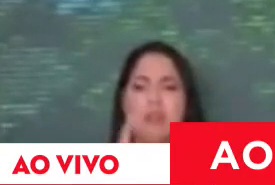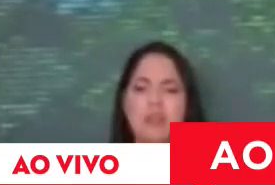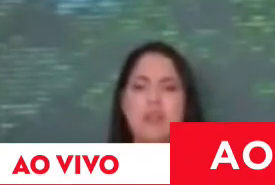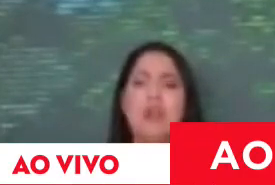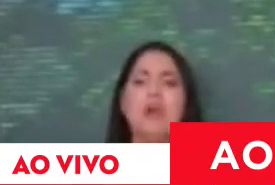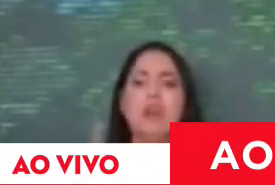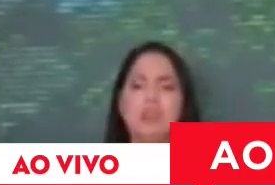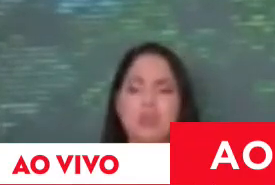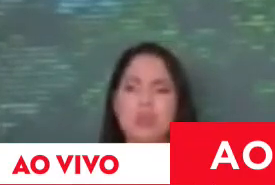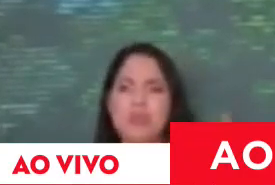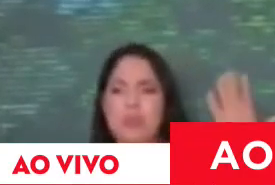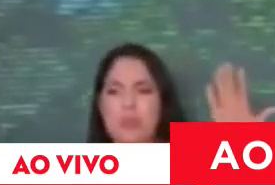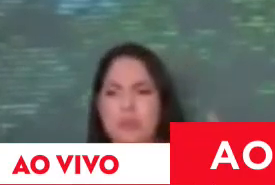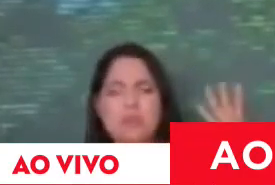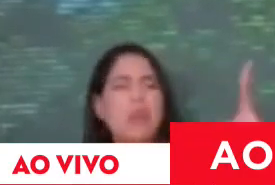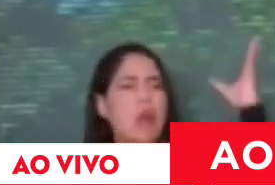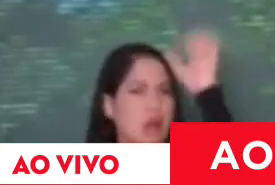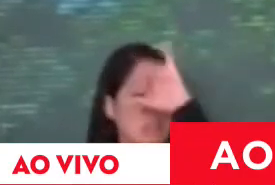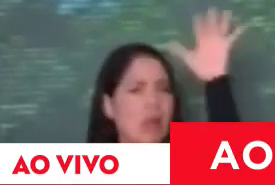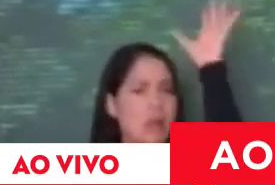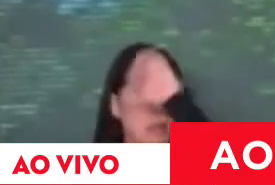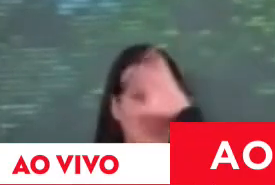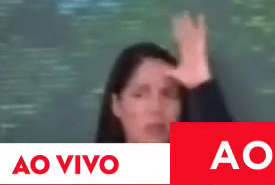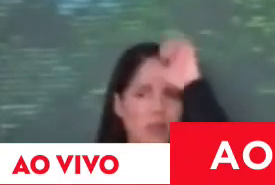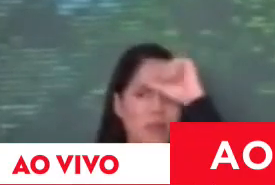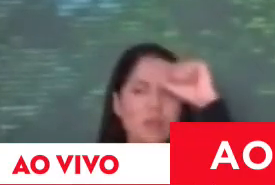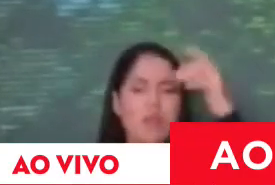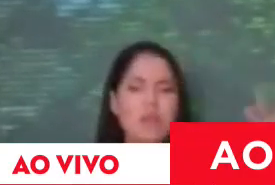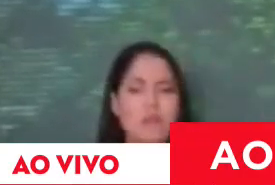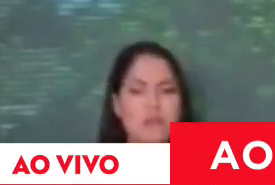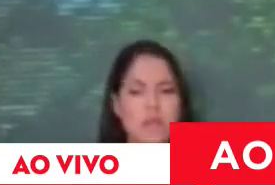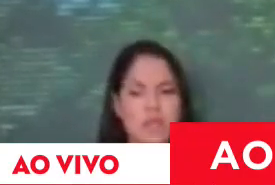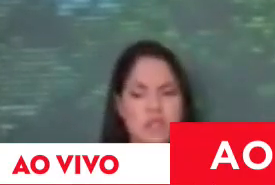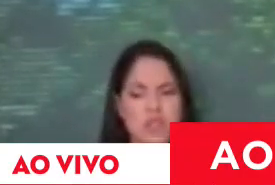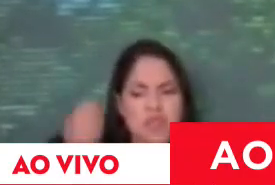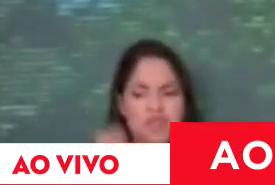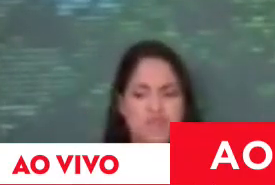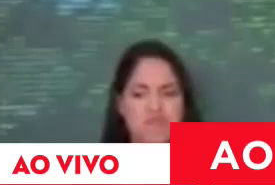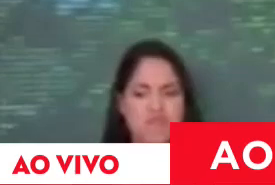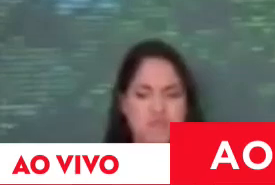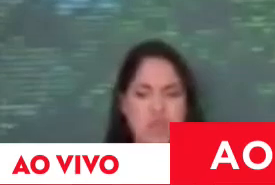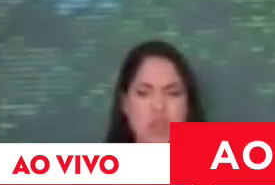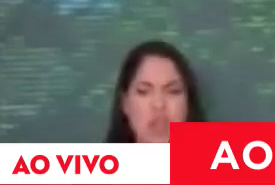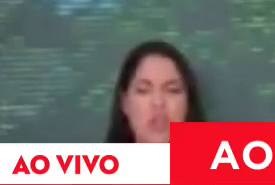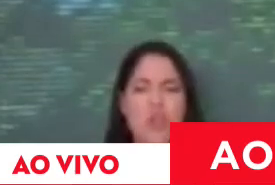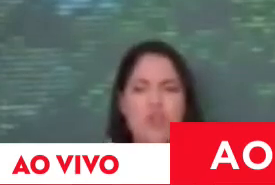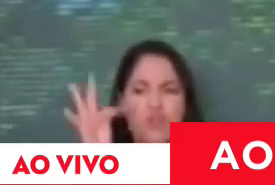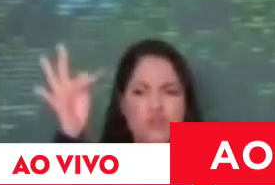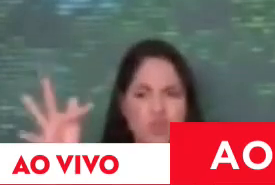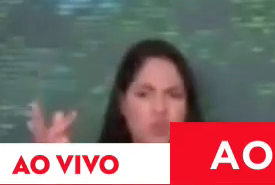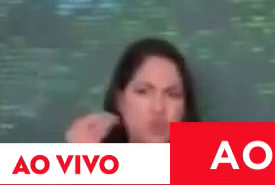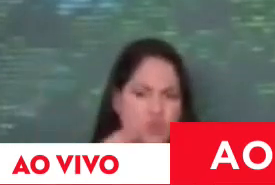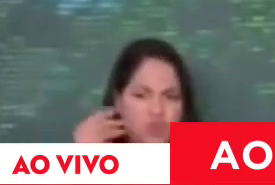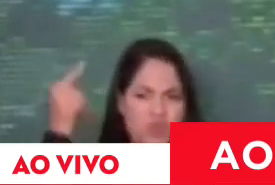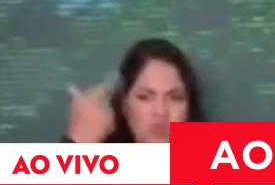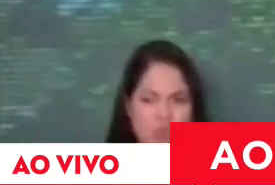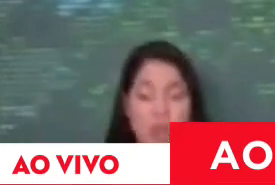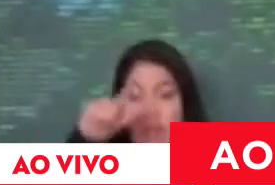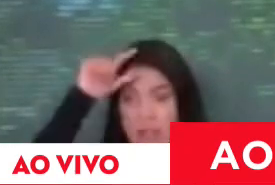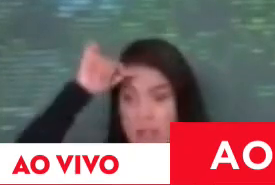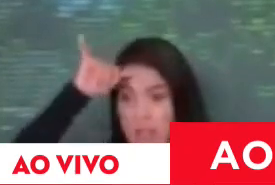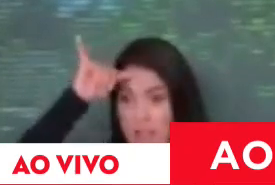as lições do passado, aplicando-as no presente e evitando que novas tentativas de